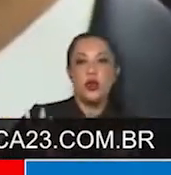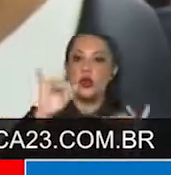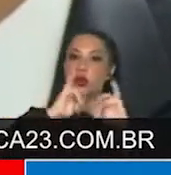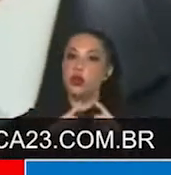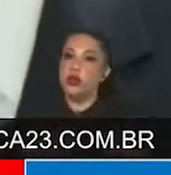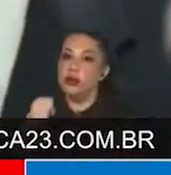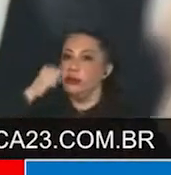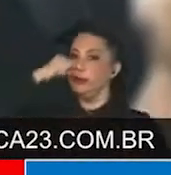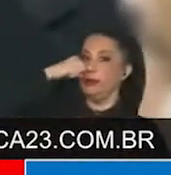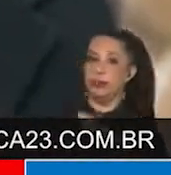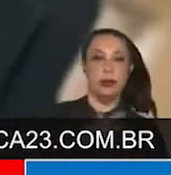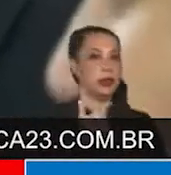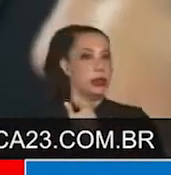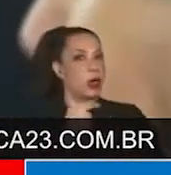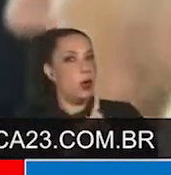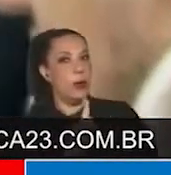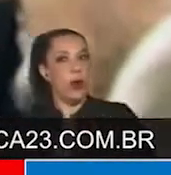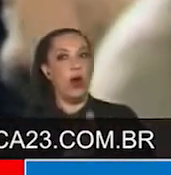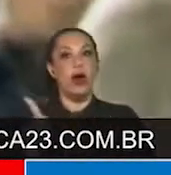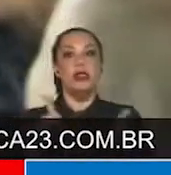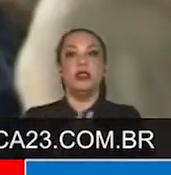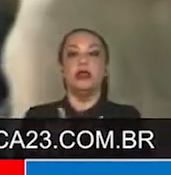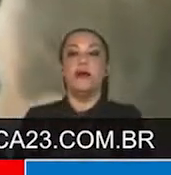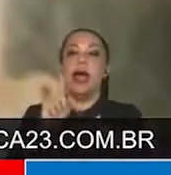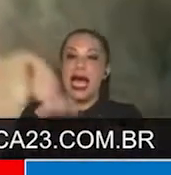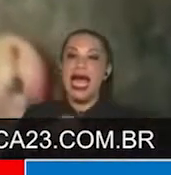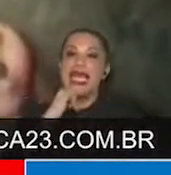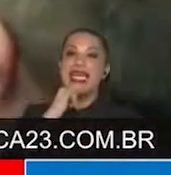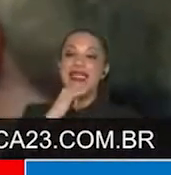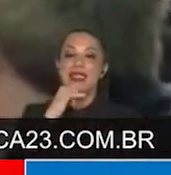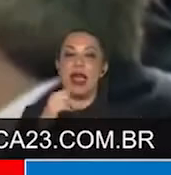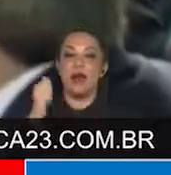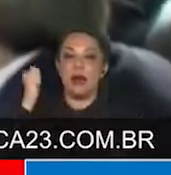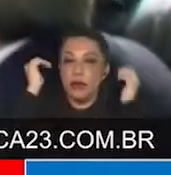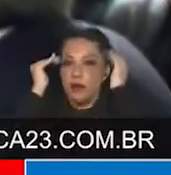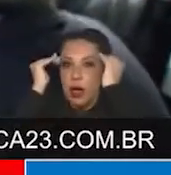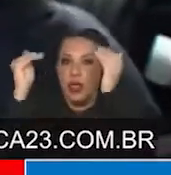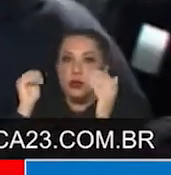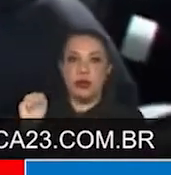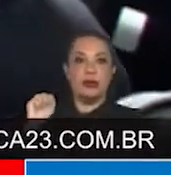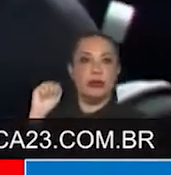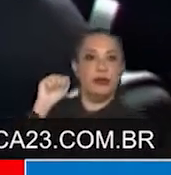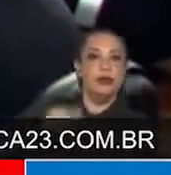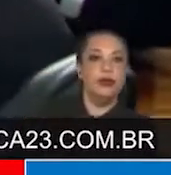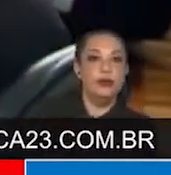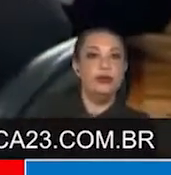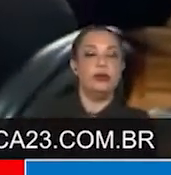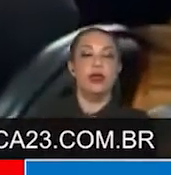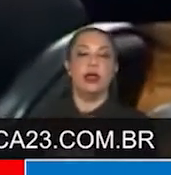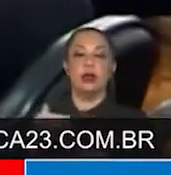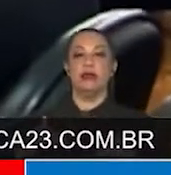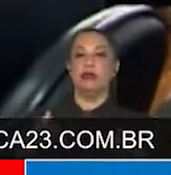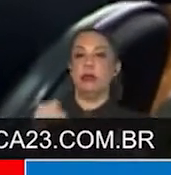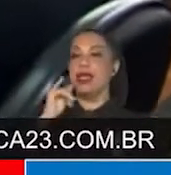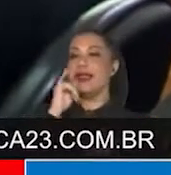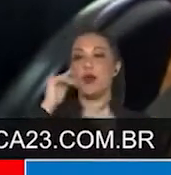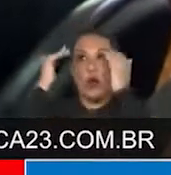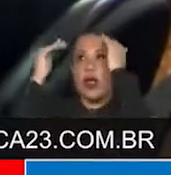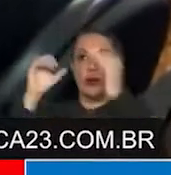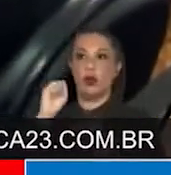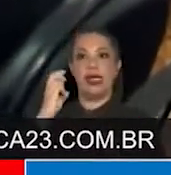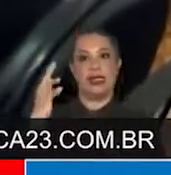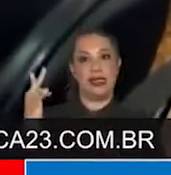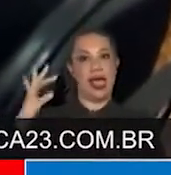compartilhar notícias fraudulentas que atribuem a prática de Atos ilícitos por membros da suprema corte e